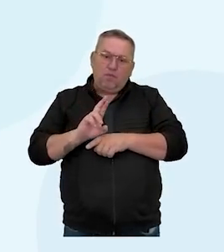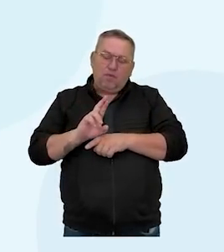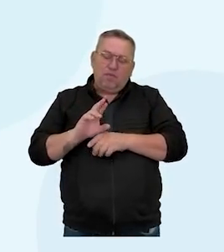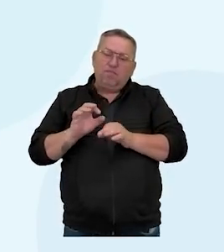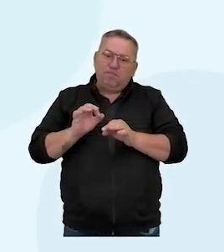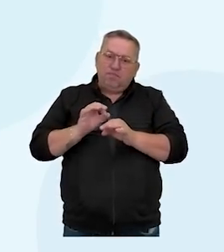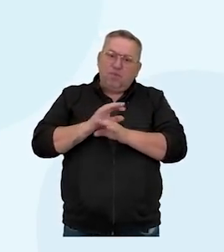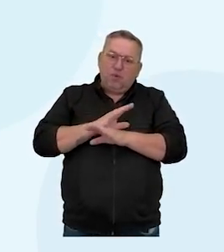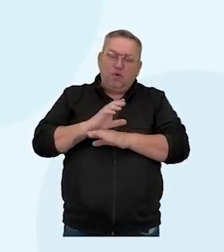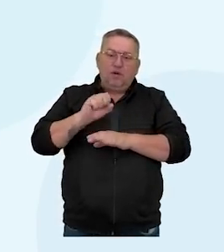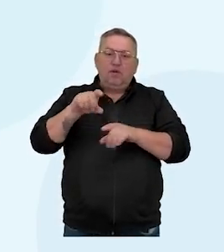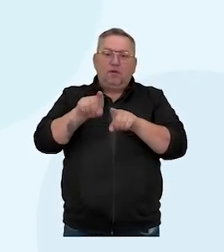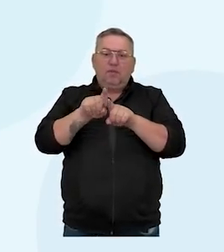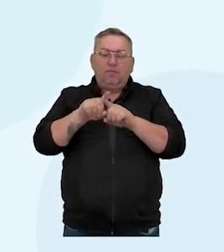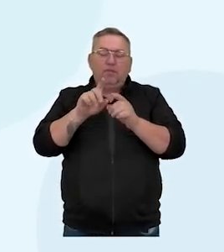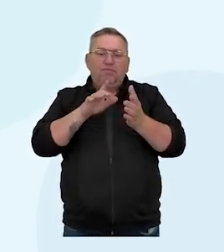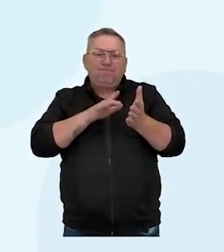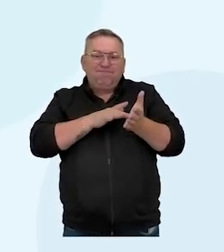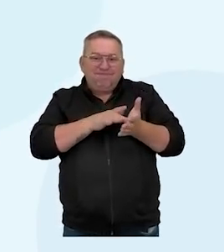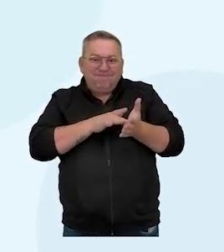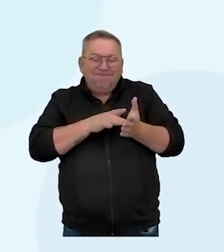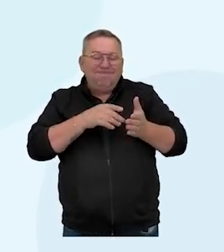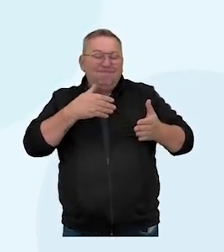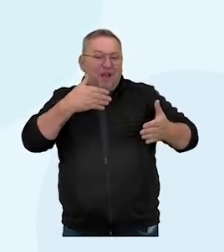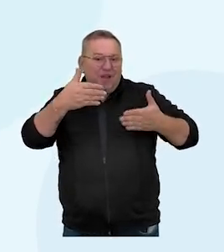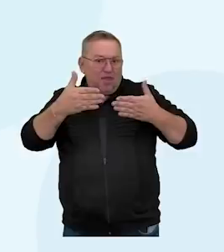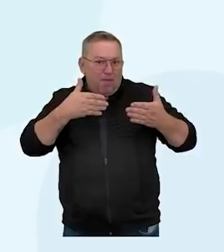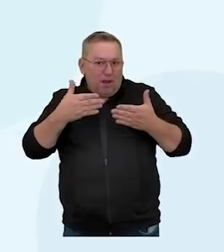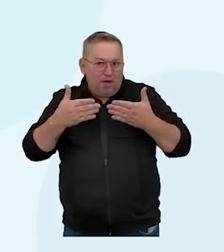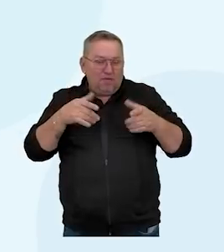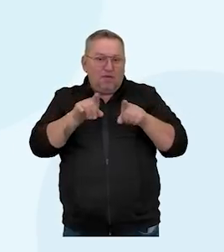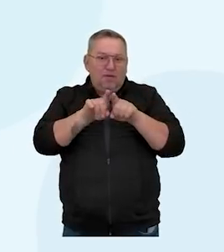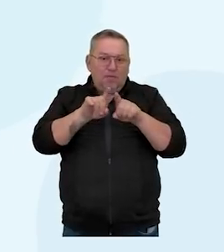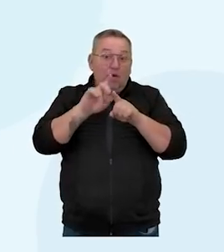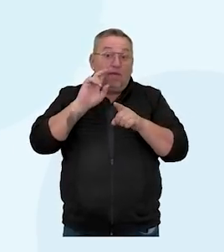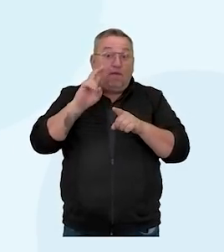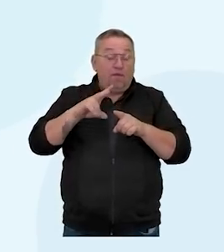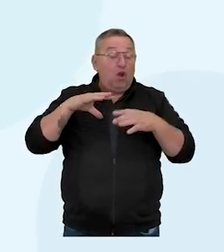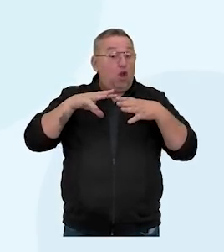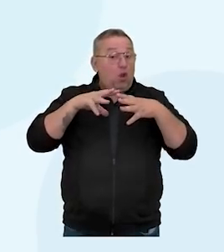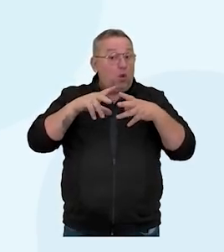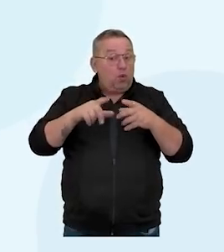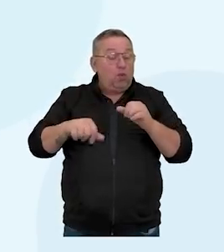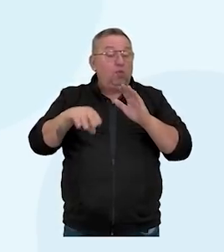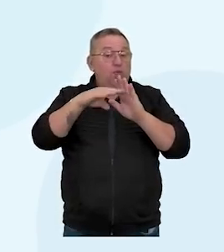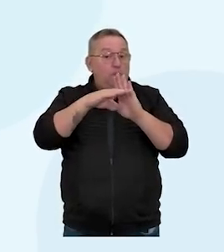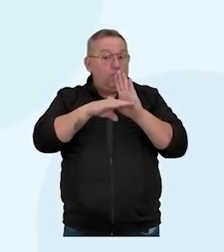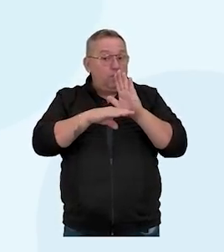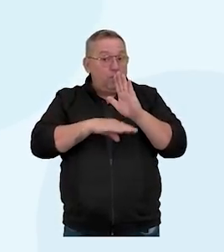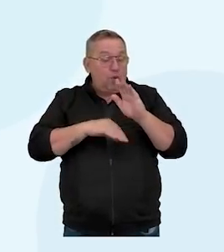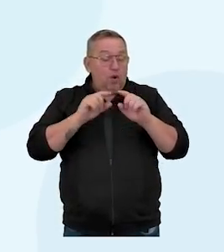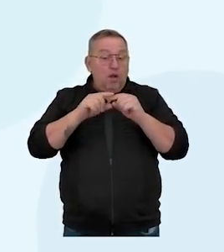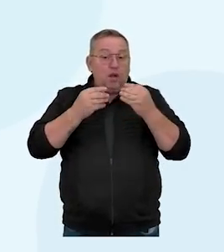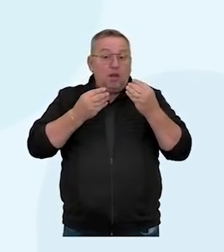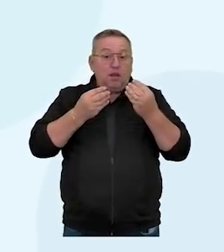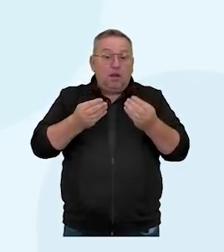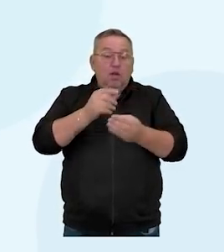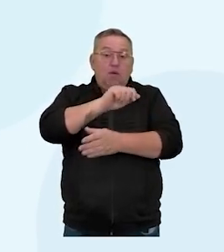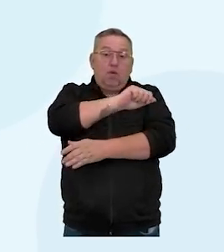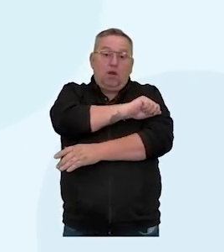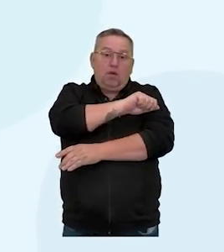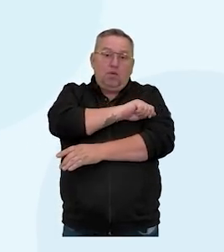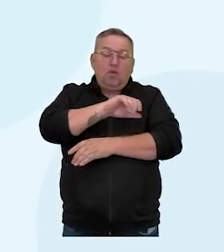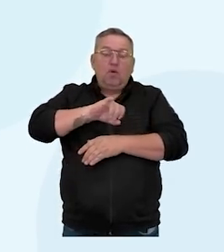elas. Simular um debate em sala considerando os seus aspectos gerais, a fim de aproximar o estudante desse gênero